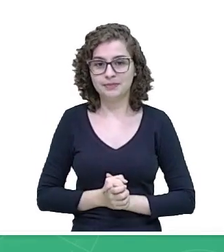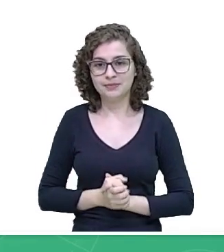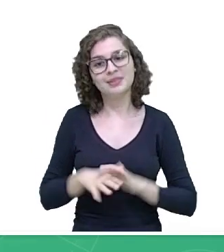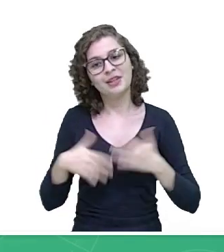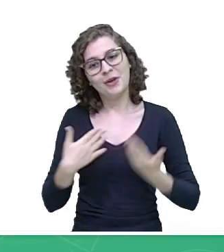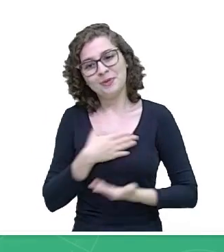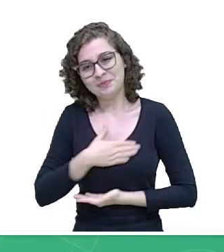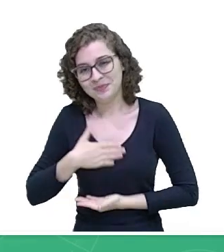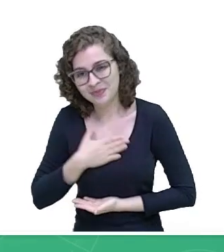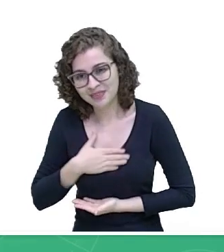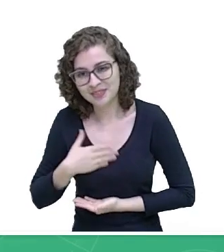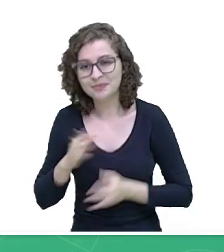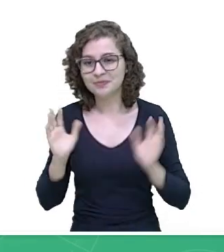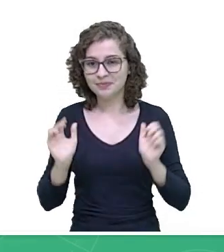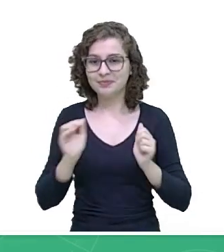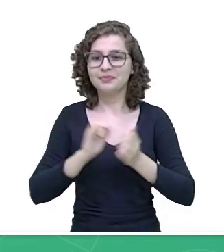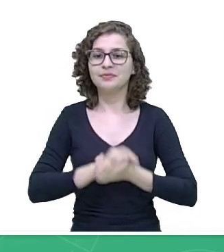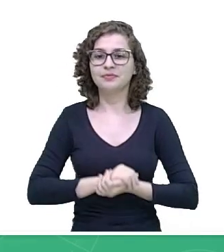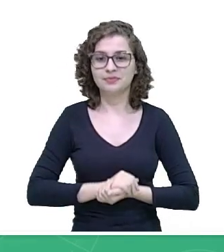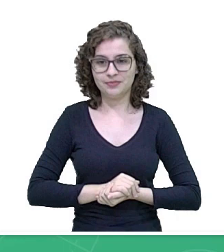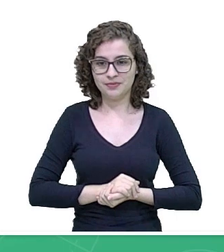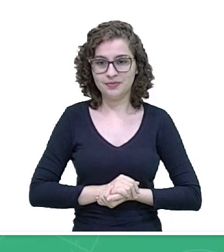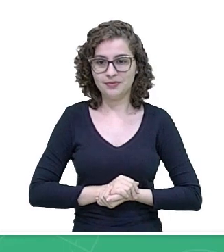um prazer estar com vocês, até a próxima.